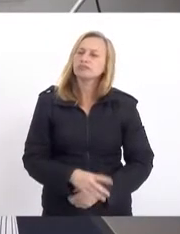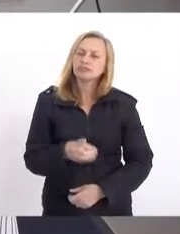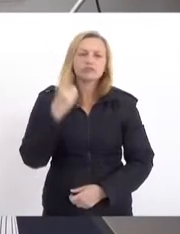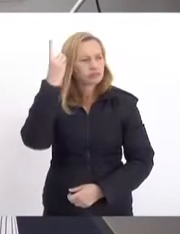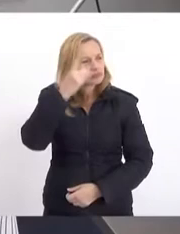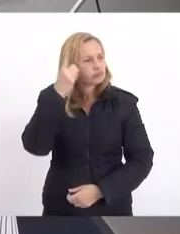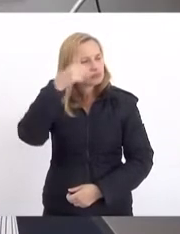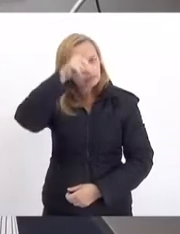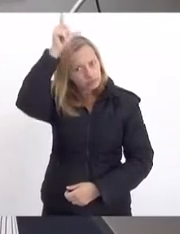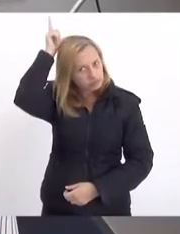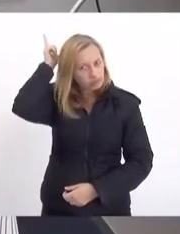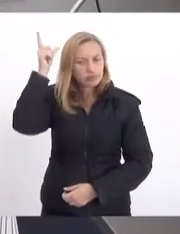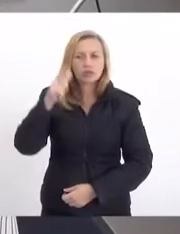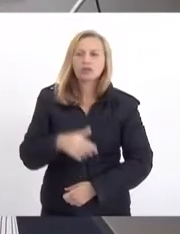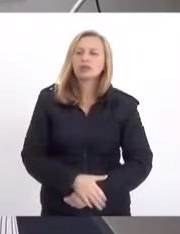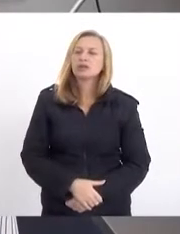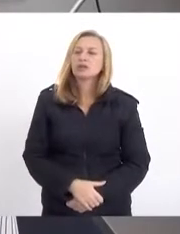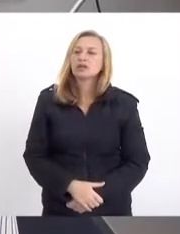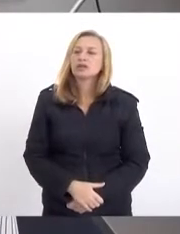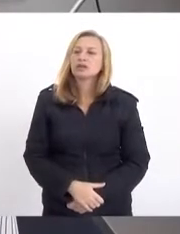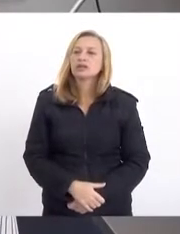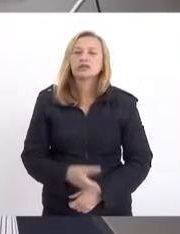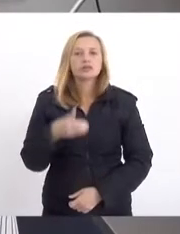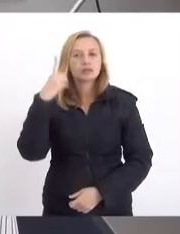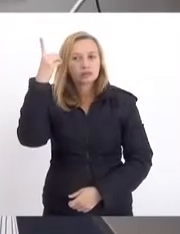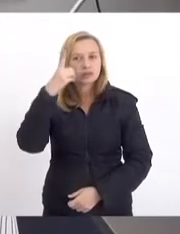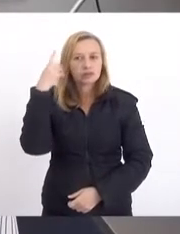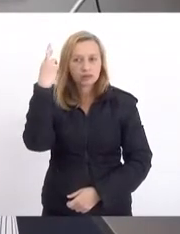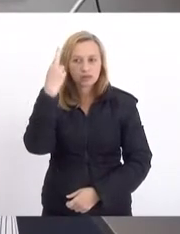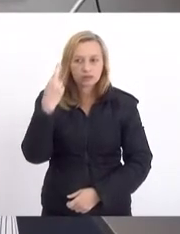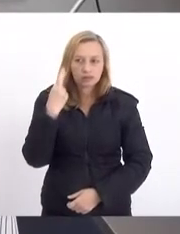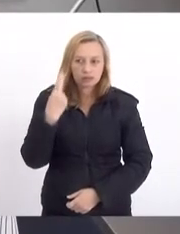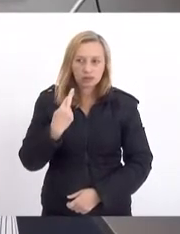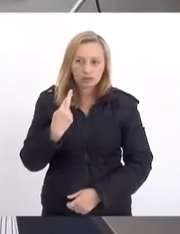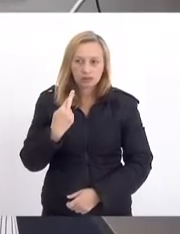Luiz Paulo Corrêa da Rocha, senhora deputada